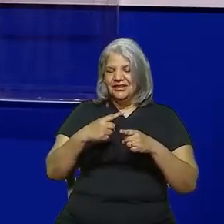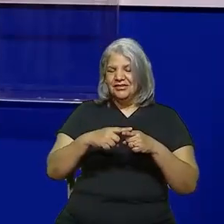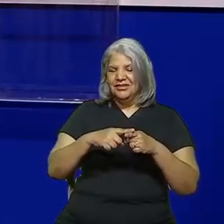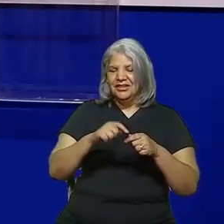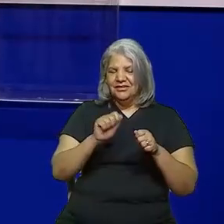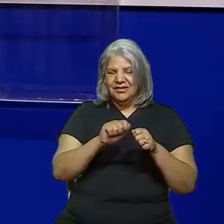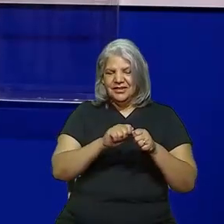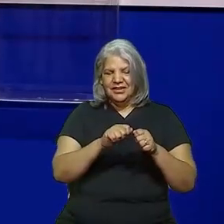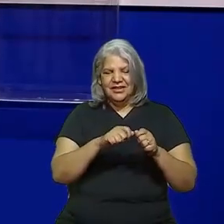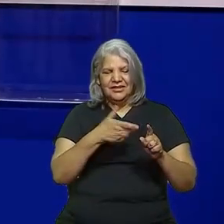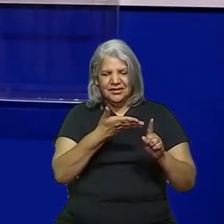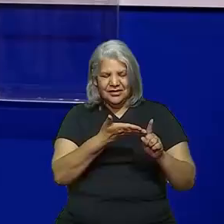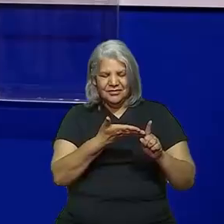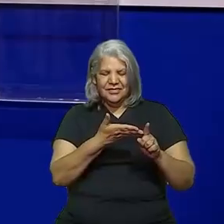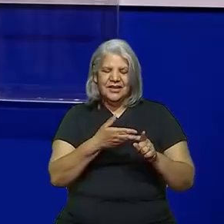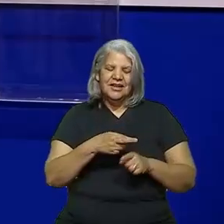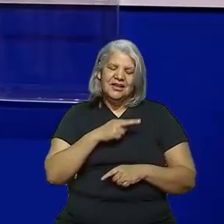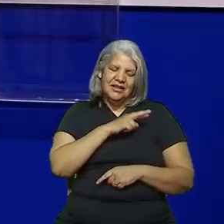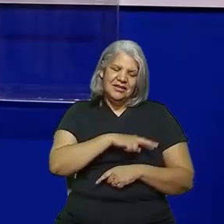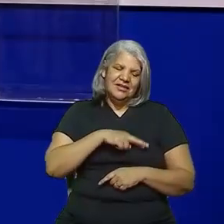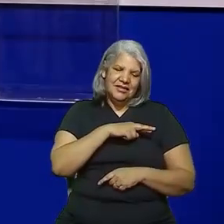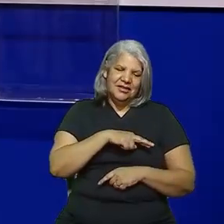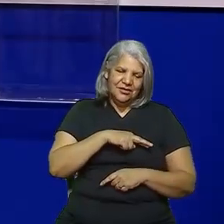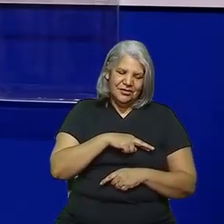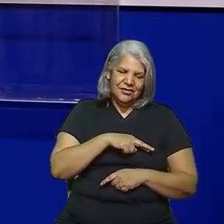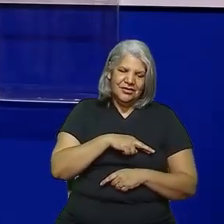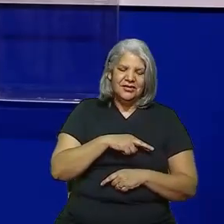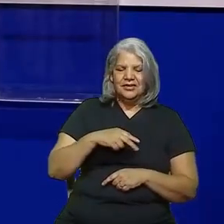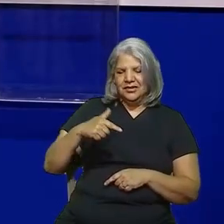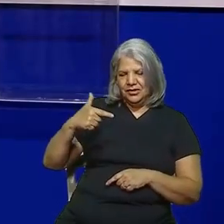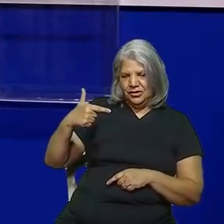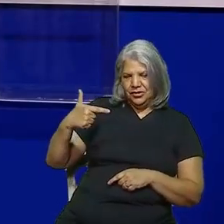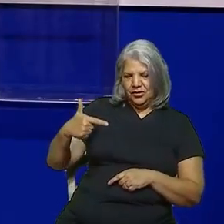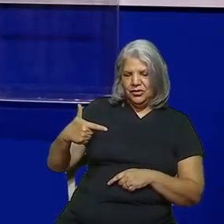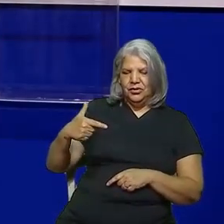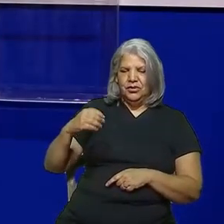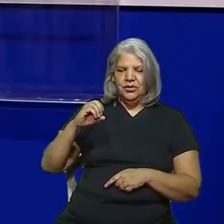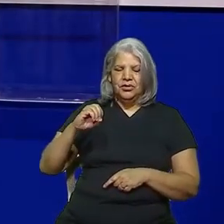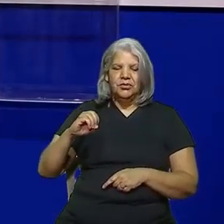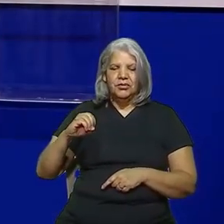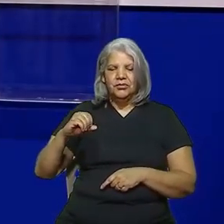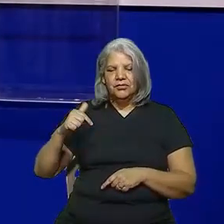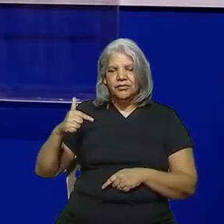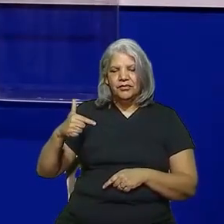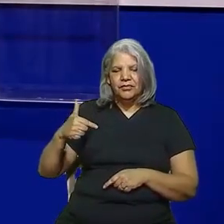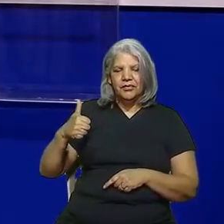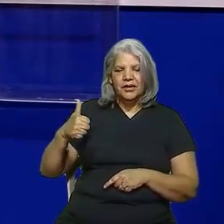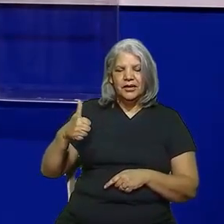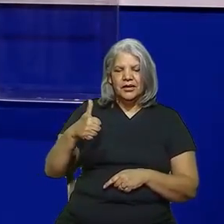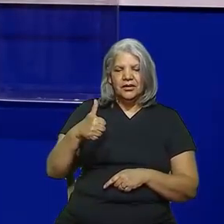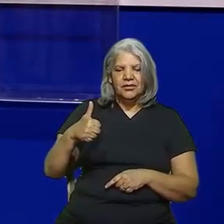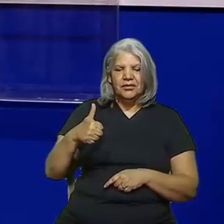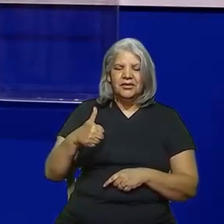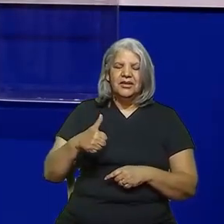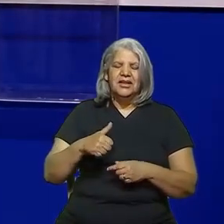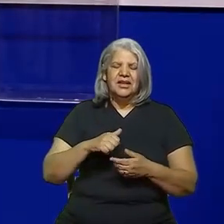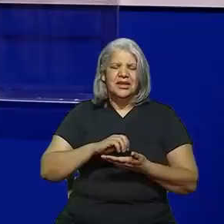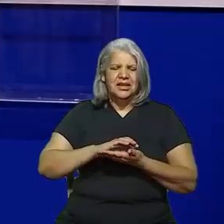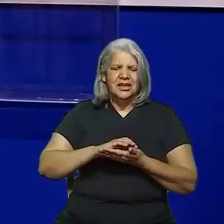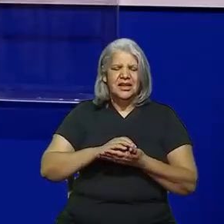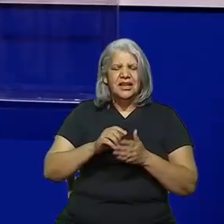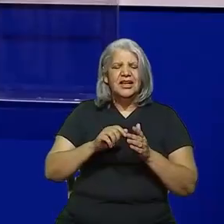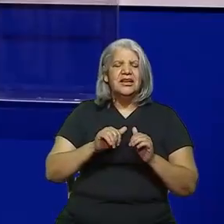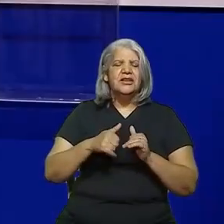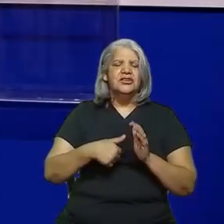ele? Esse romance Infâmia é de 2011 e ele antecipa os linchamentos virtuais,